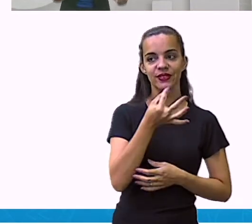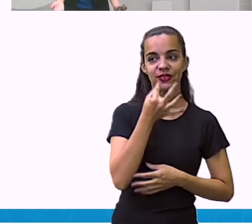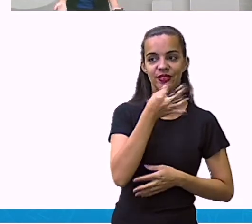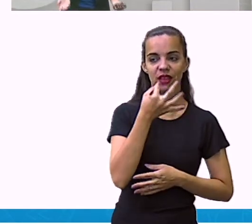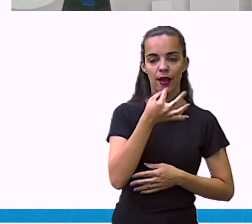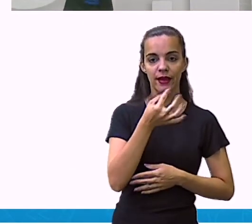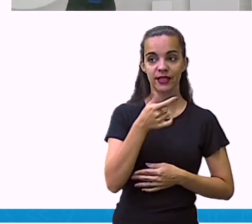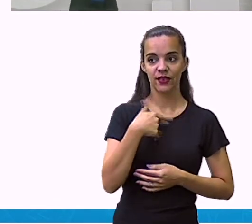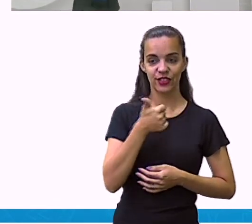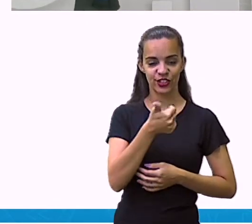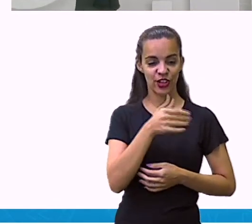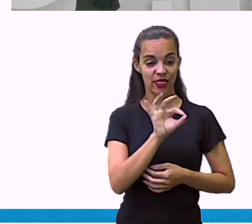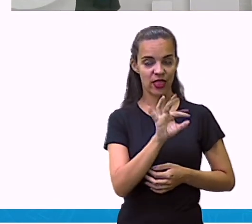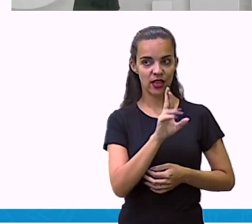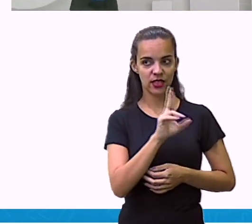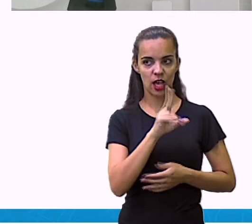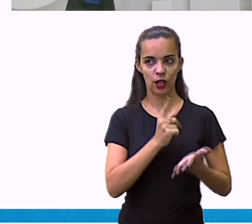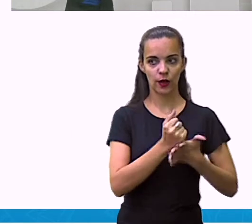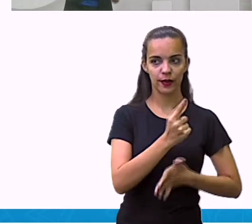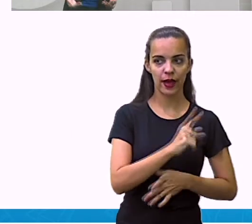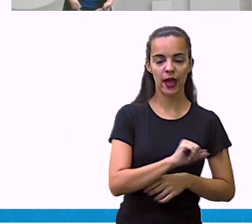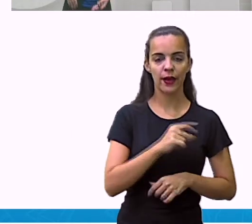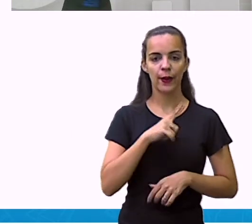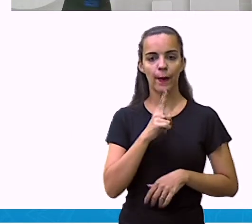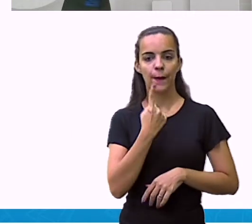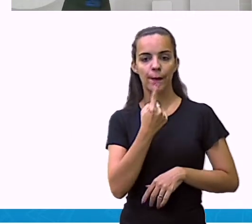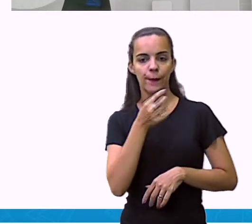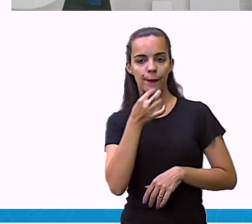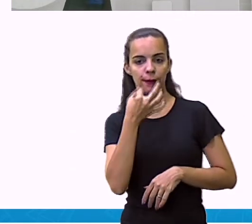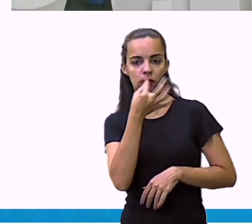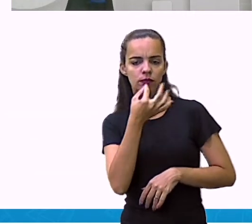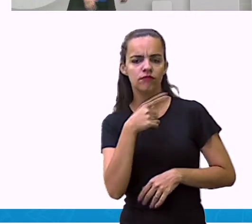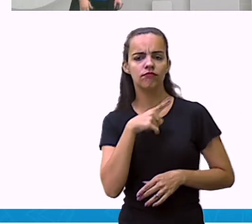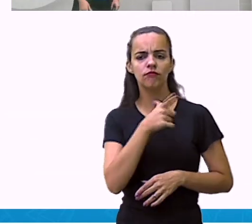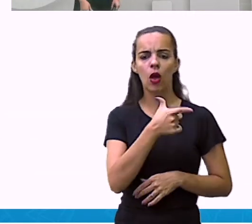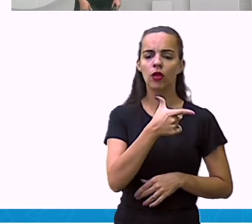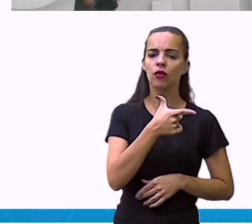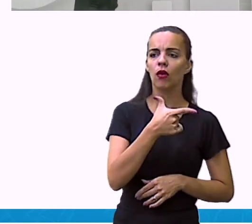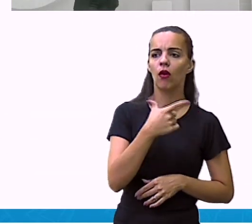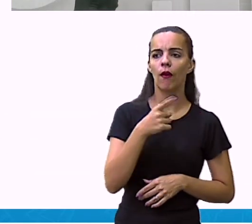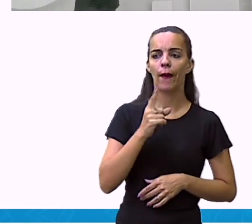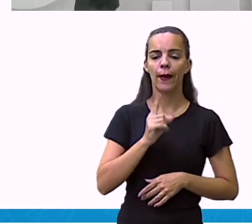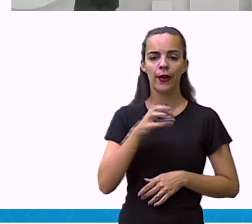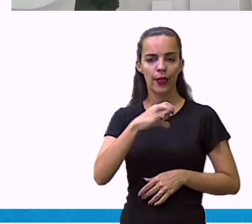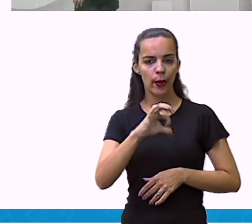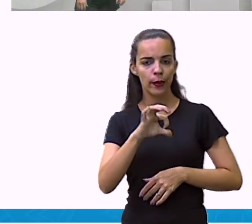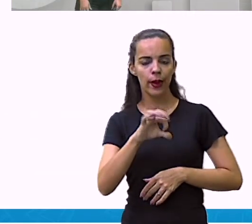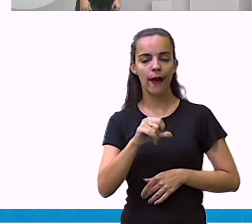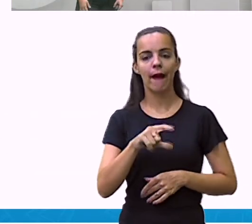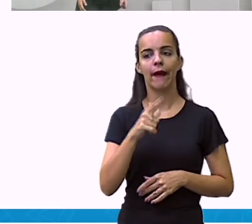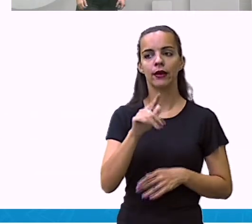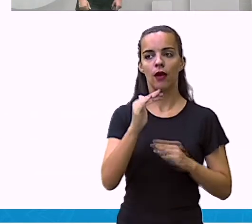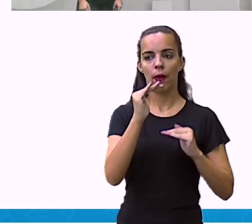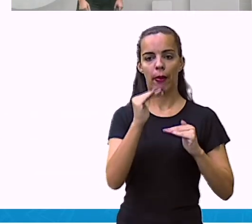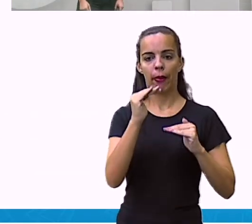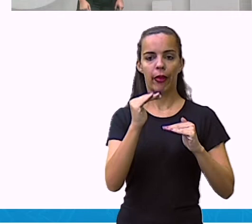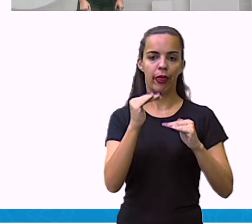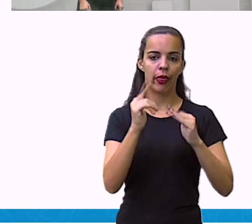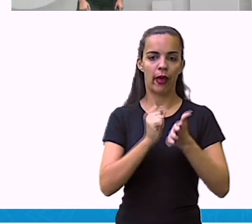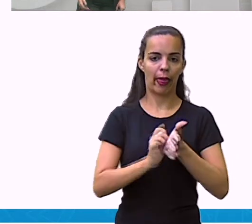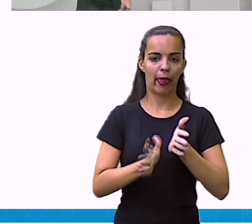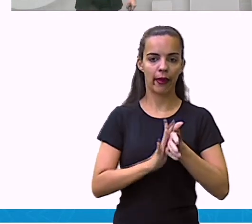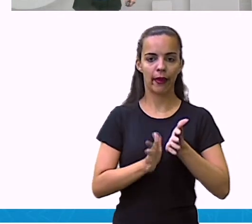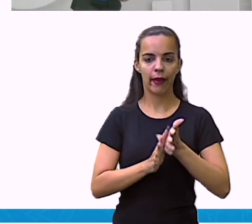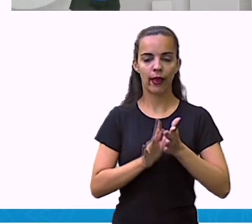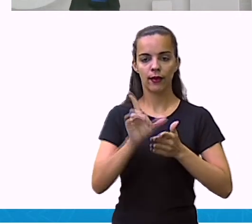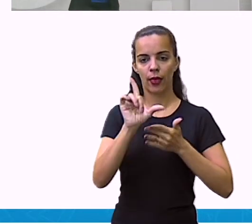ficou com R$9. Compra outro batom, você ficou com R$8. E vai só decrescendo. Por que que o dinheiro tem que só diminuir, não é,